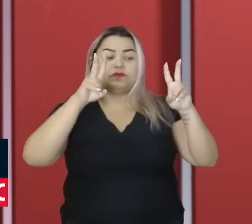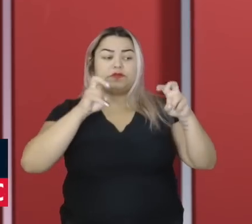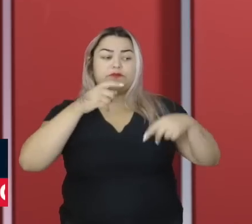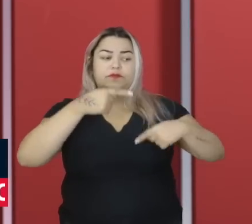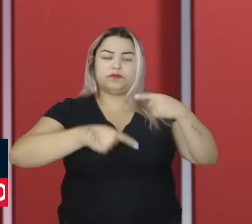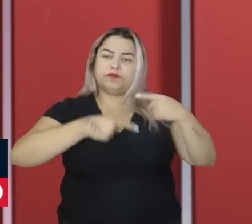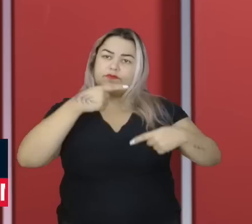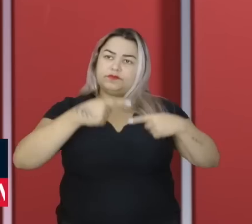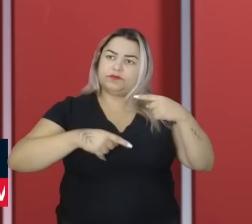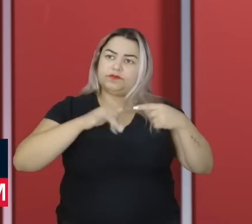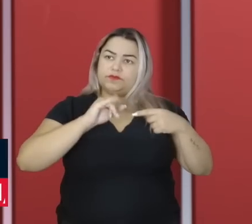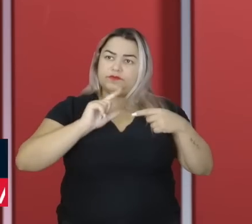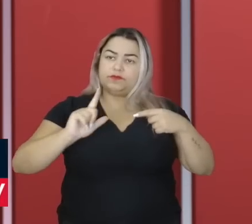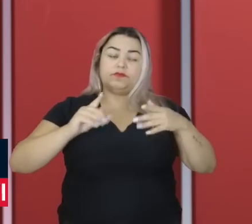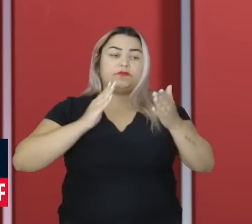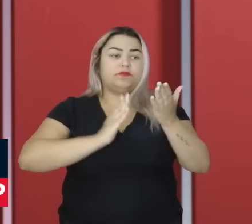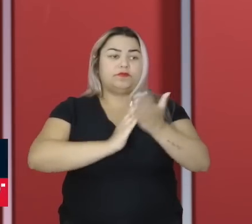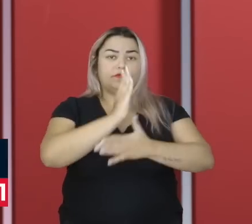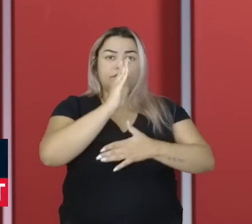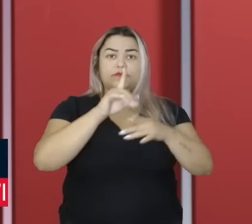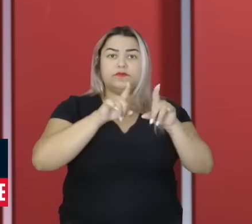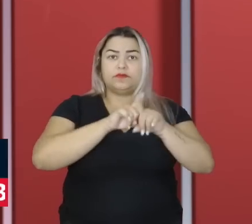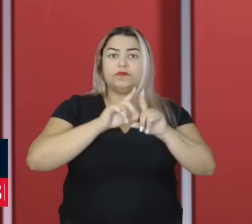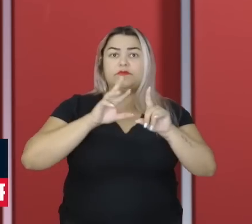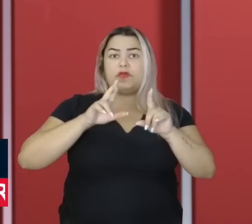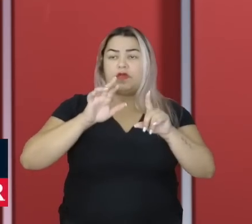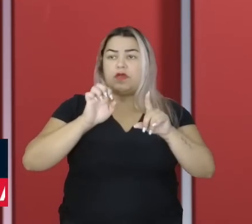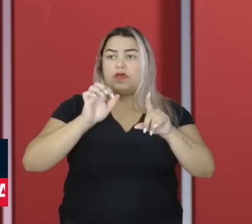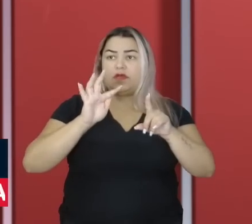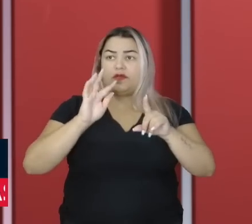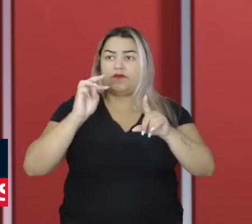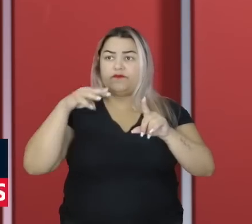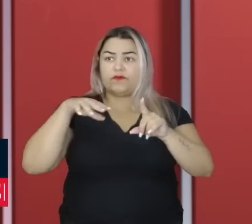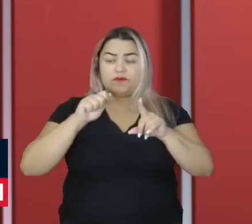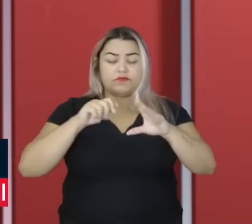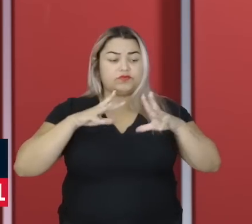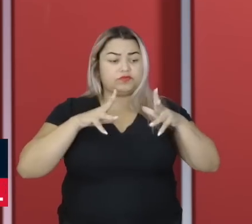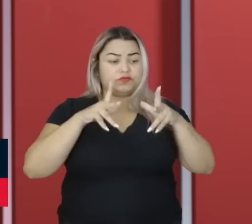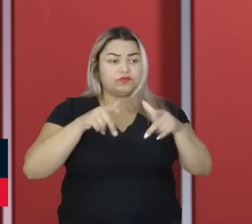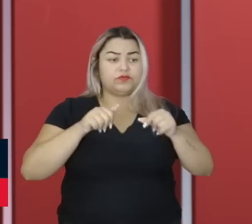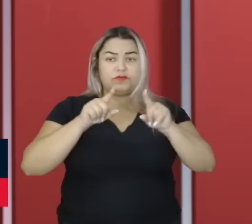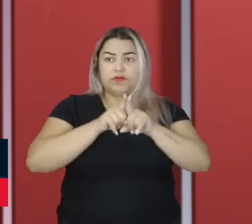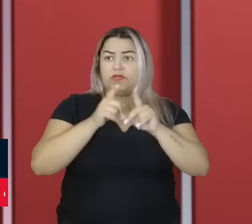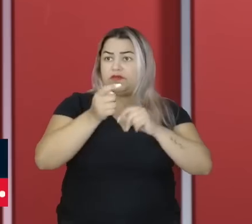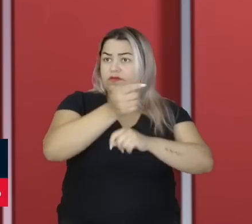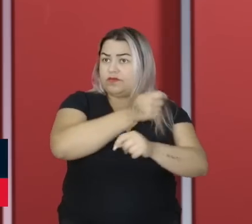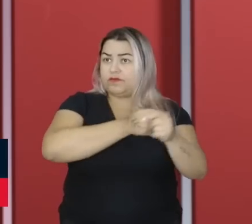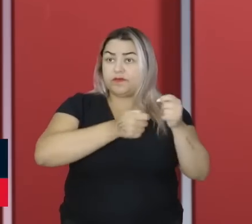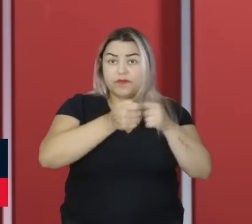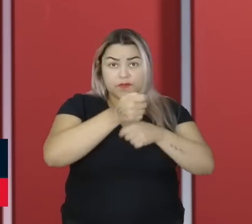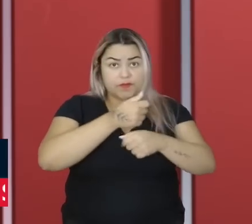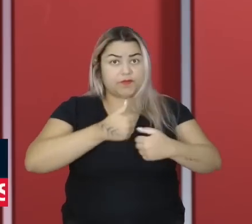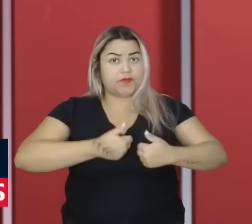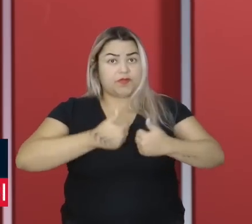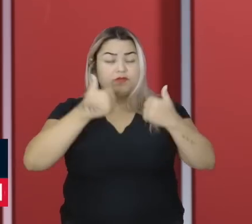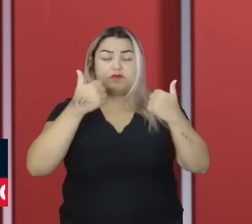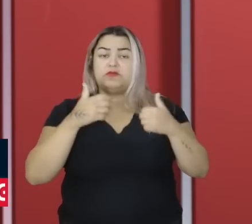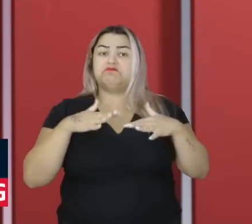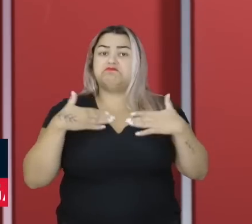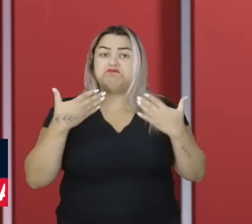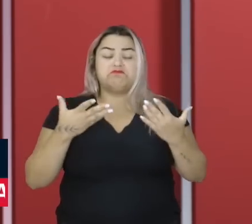fiscal. Aprovou agora recentemente a reforma tributária. Todos os indicadores econômicos estão melhores. Então, eu não